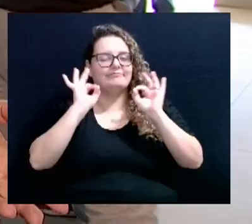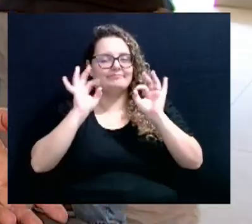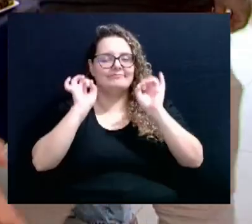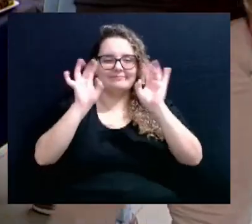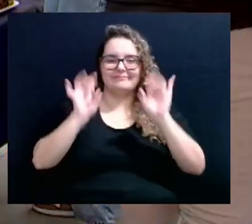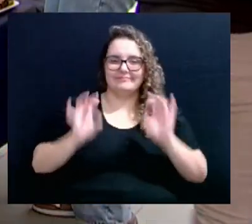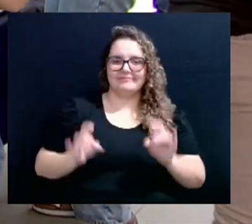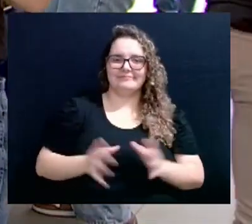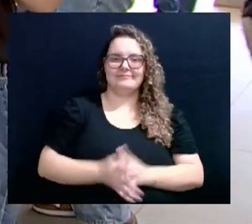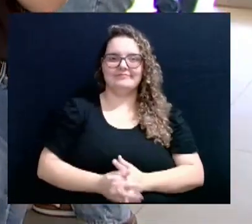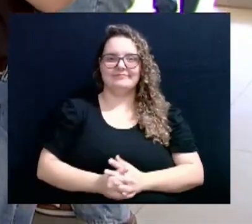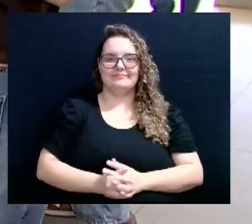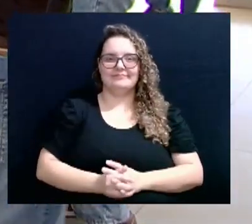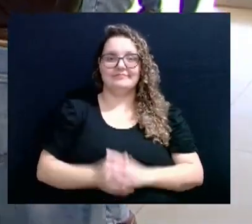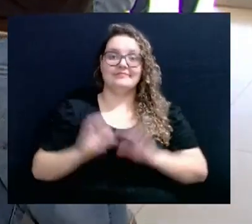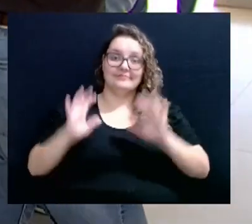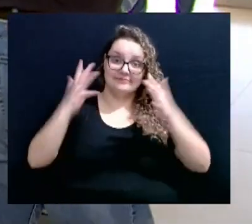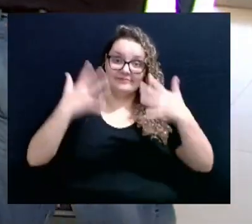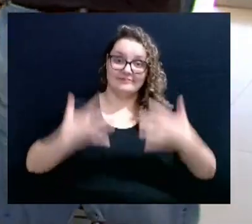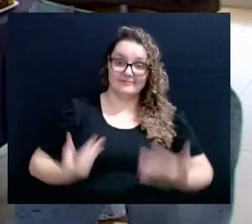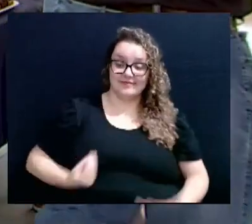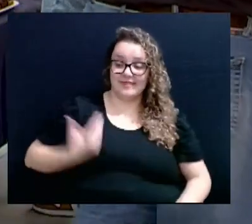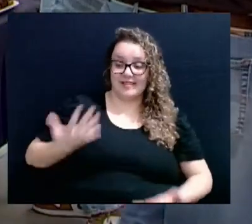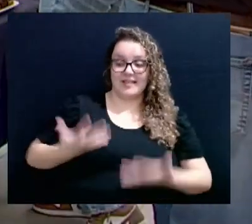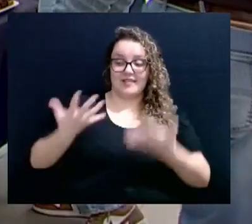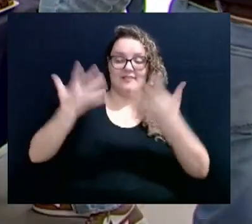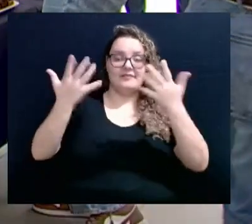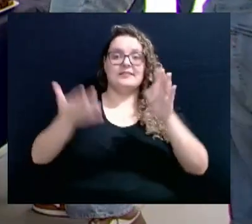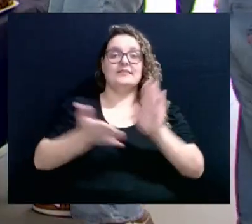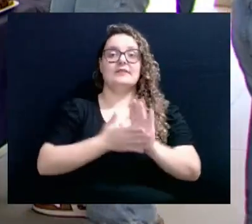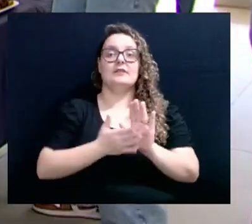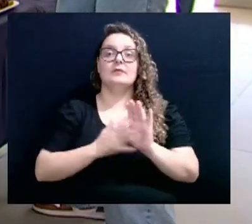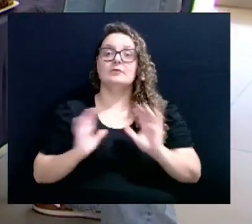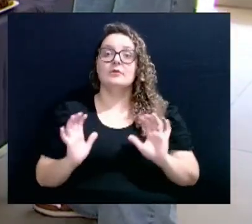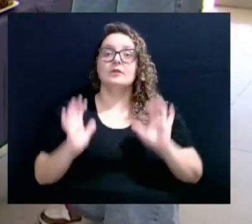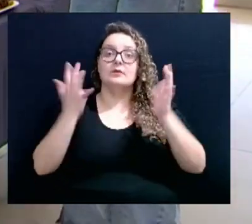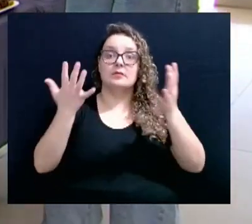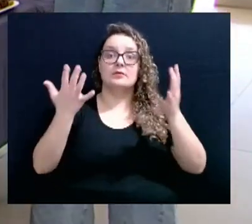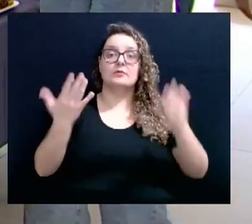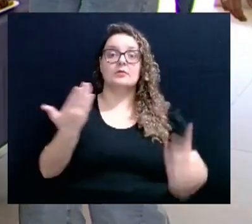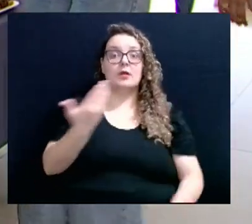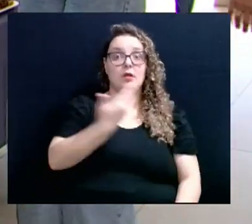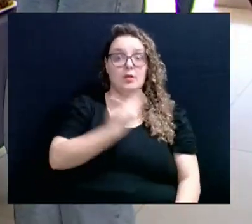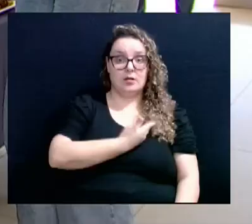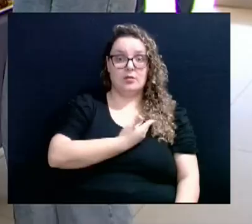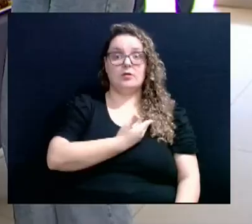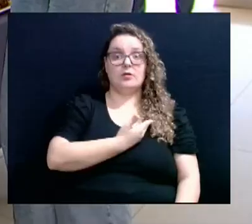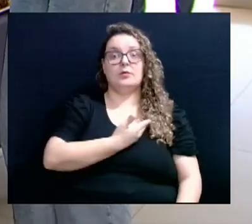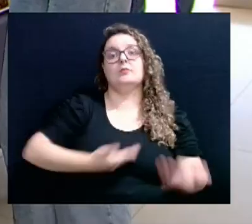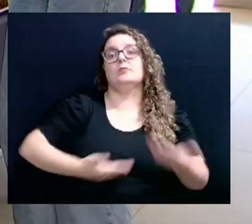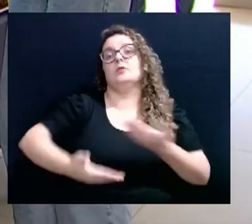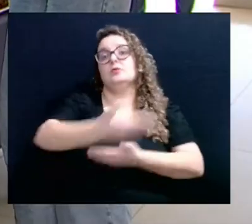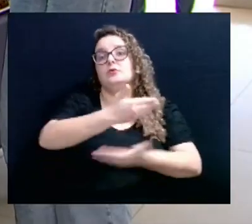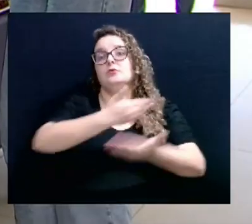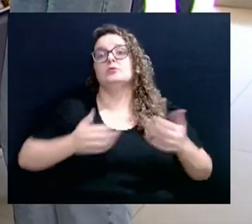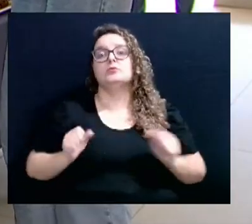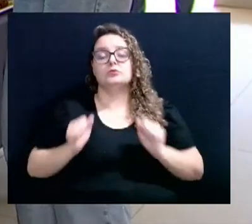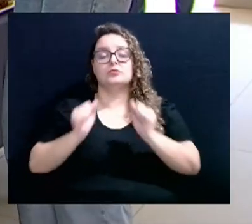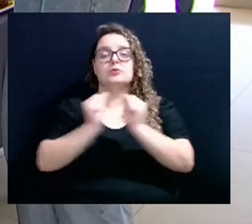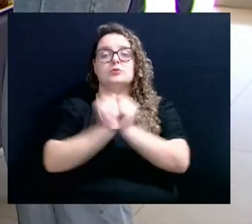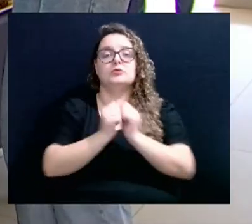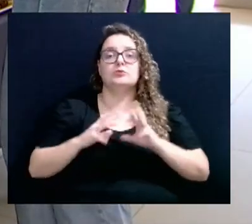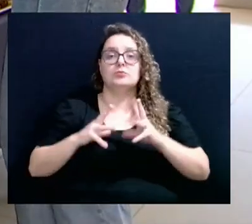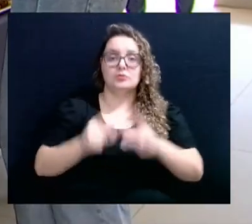de celebrar a vida, a proposta é comemorar a amizade e a integração de todos que fazem parte